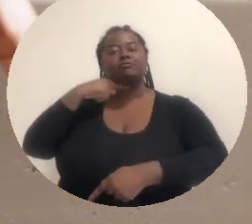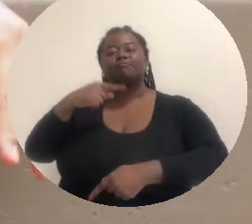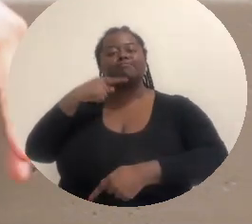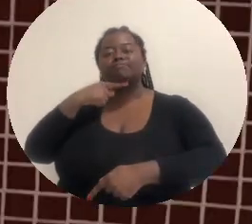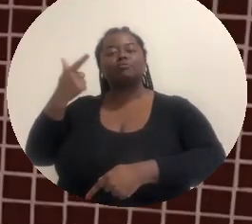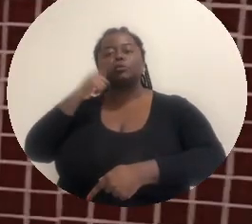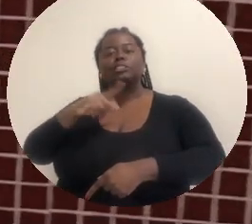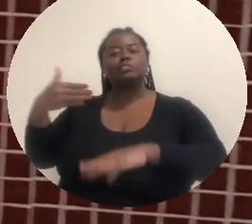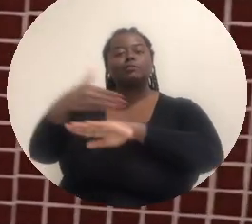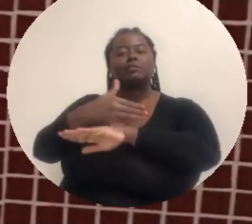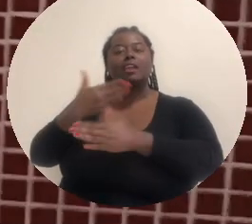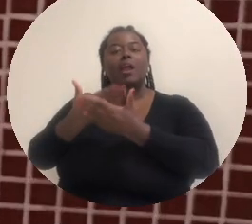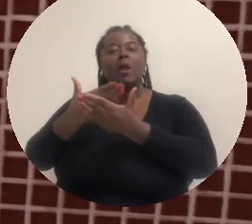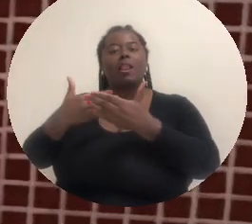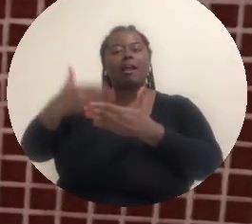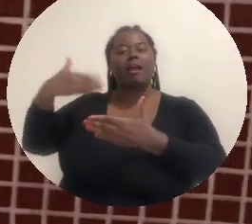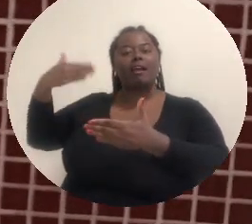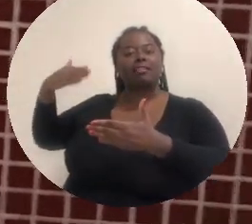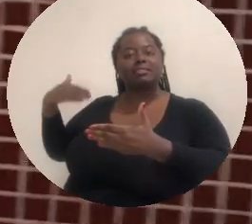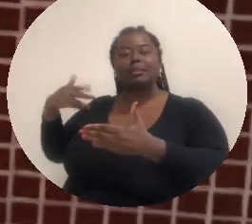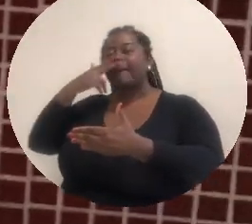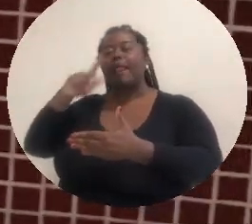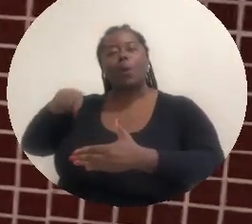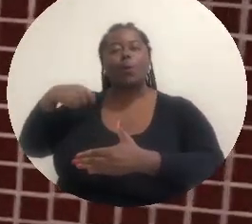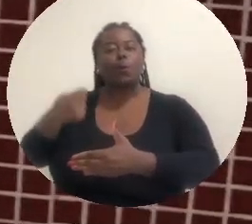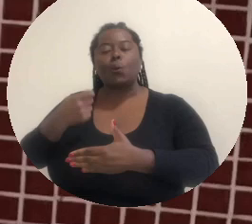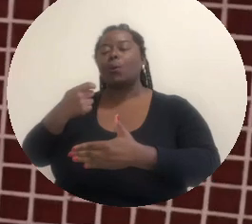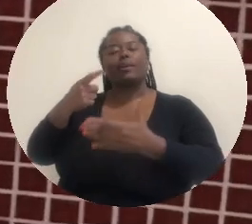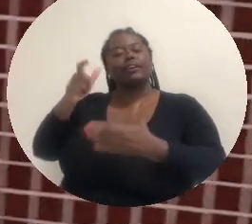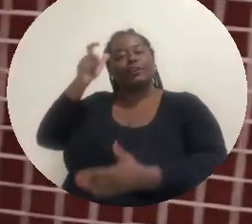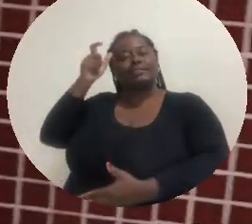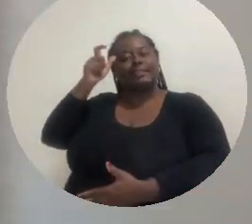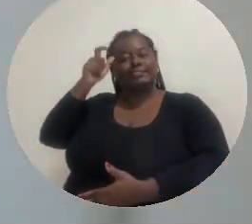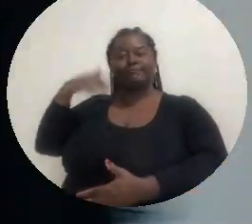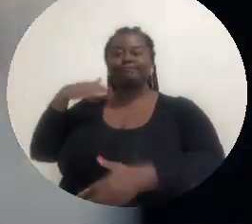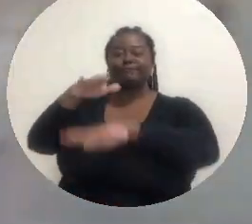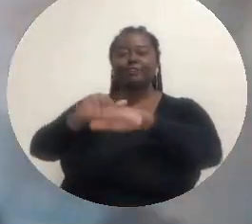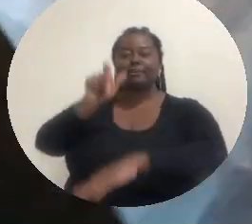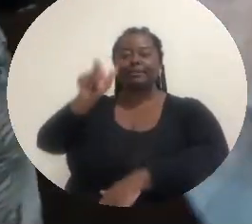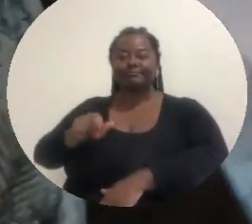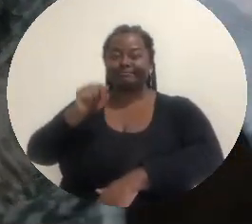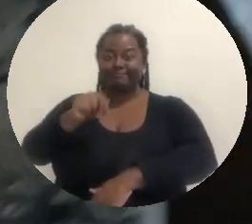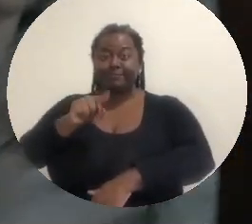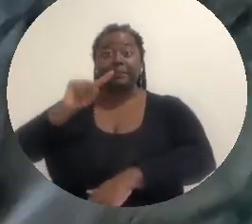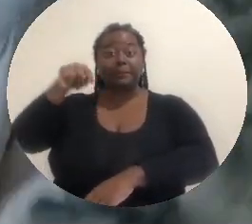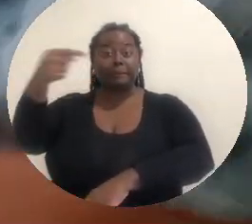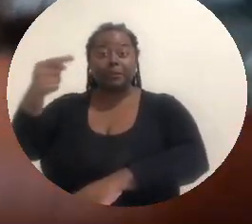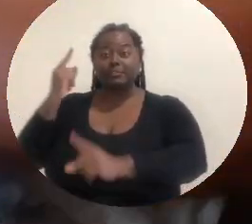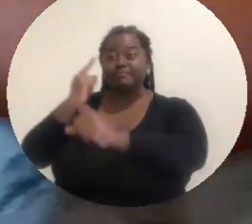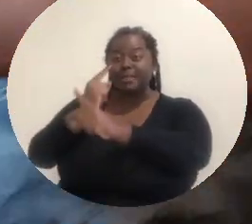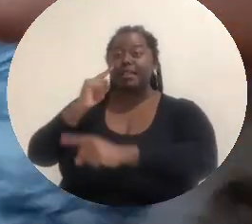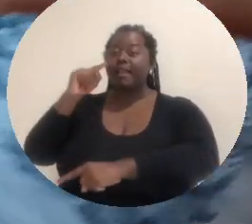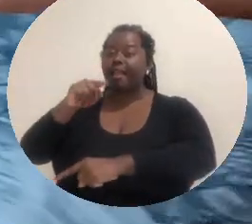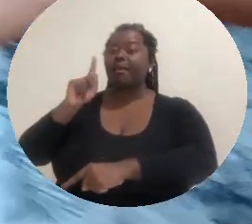nas outras aulas, e parece que meio que foi um sinal de chamar ela. E depois também descobrimos que